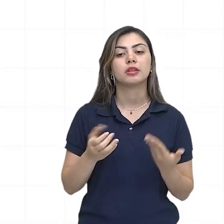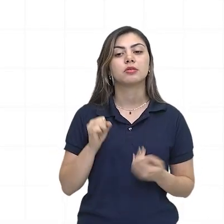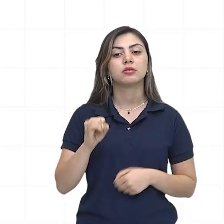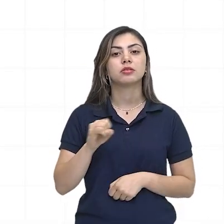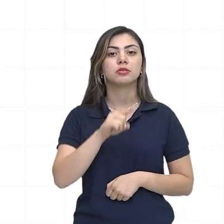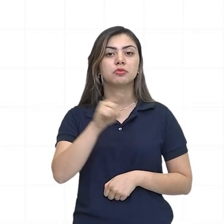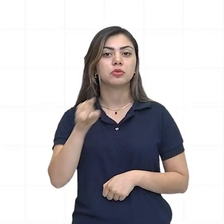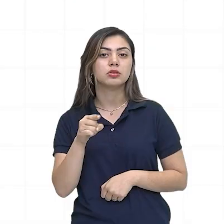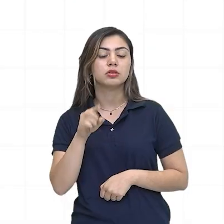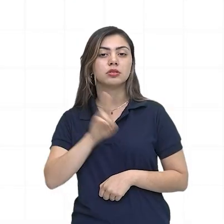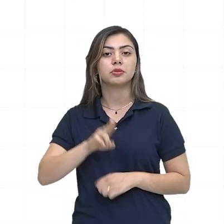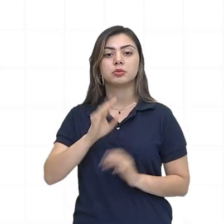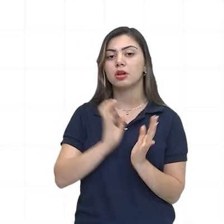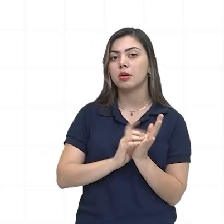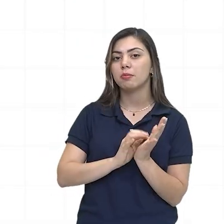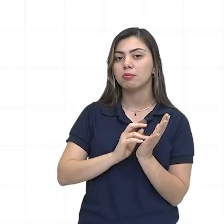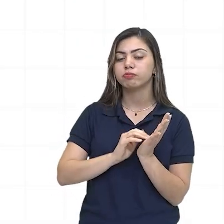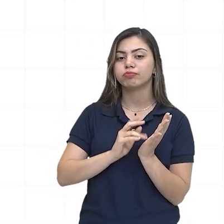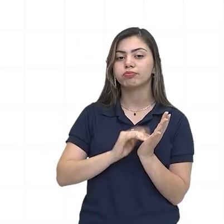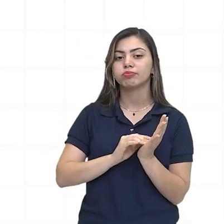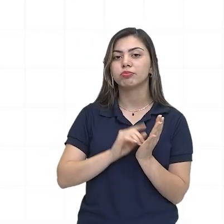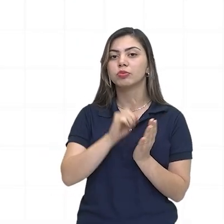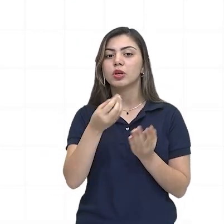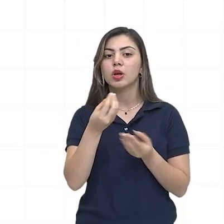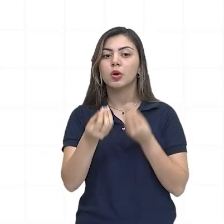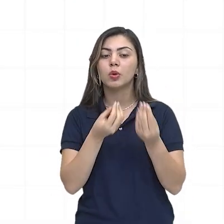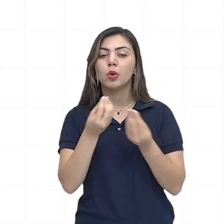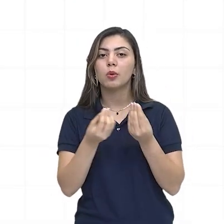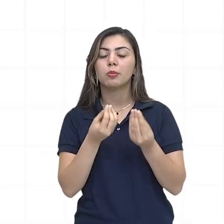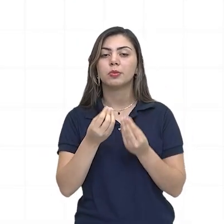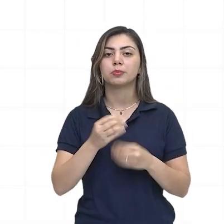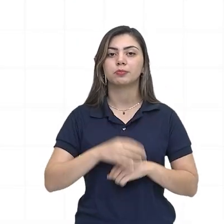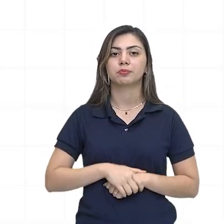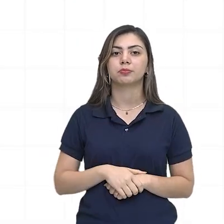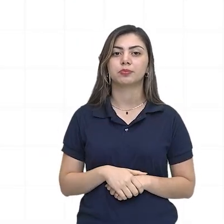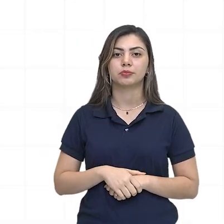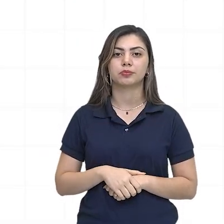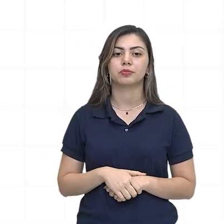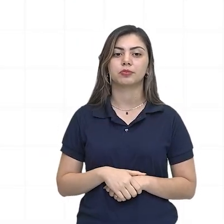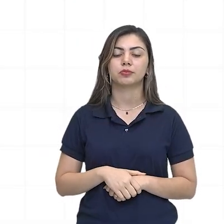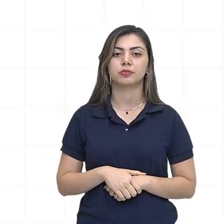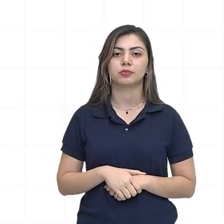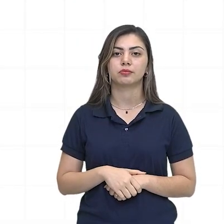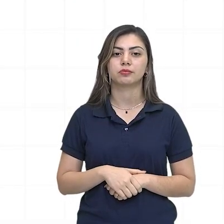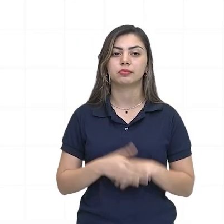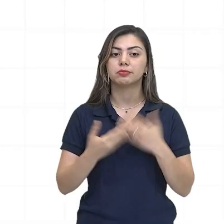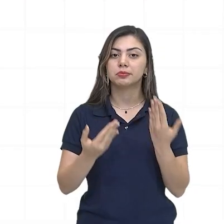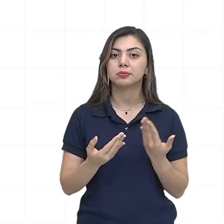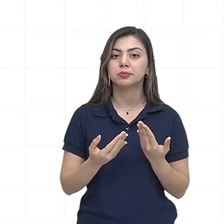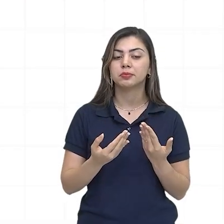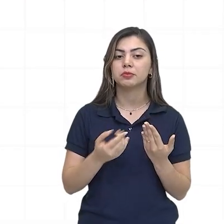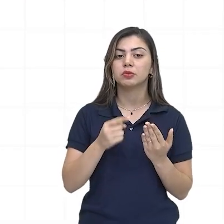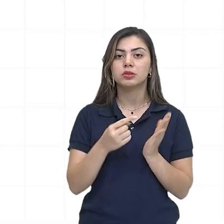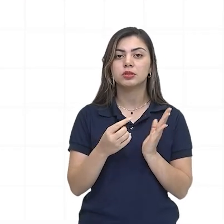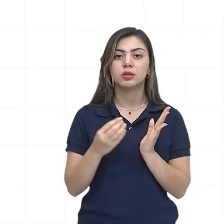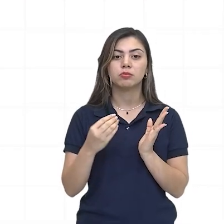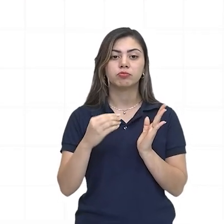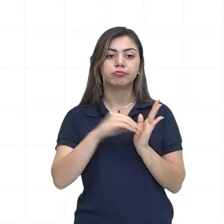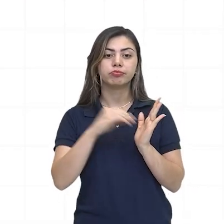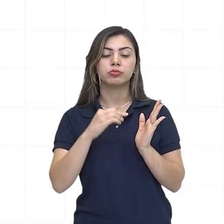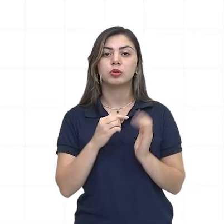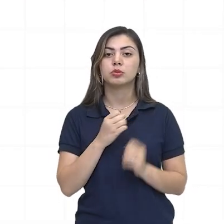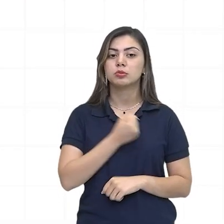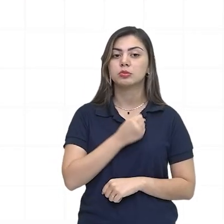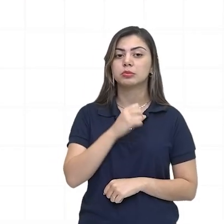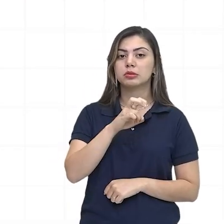usar a calculadora, você vai digitar aí a seguinte sequência. Você vai digitar primeiro o